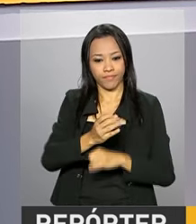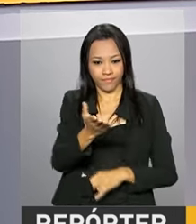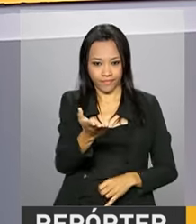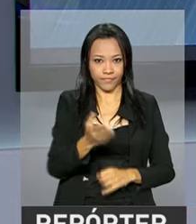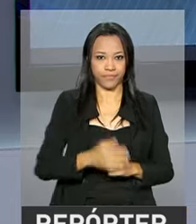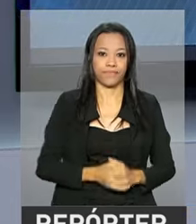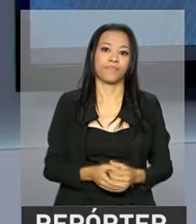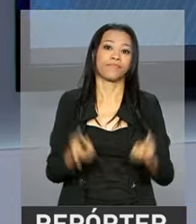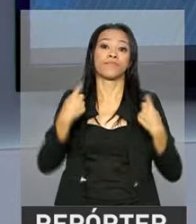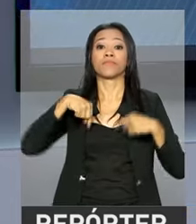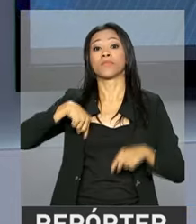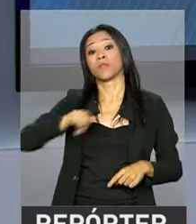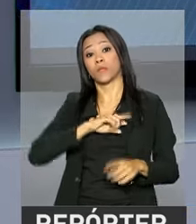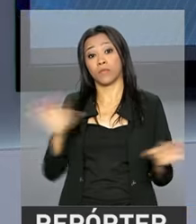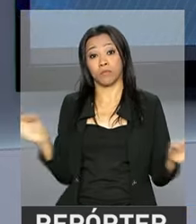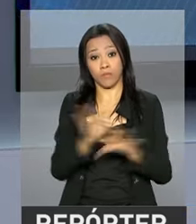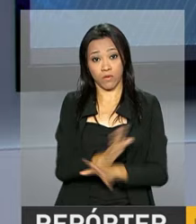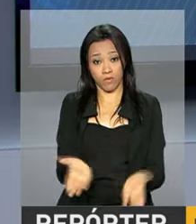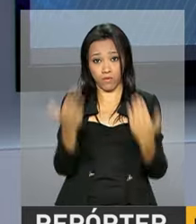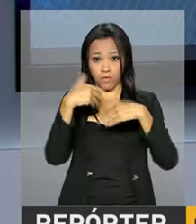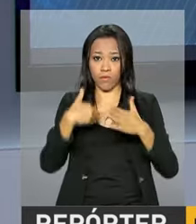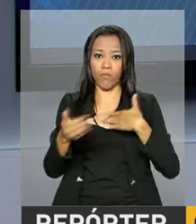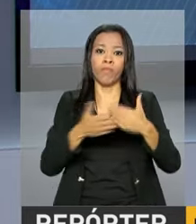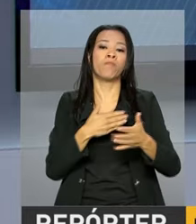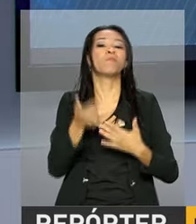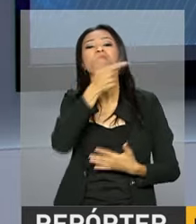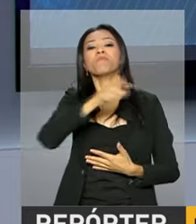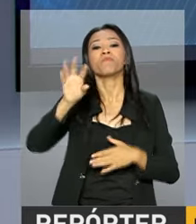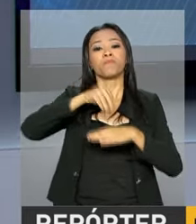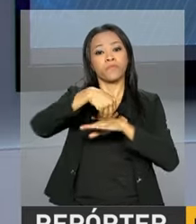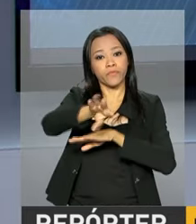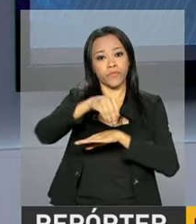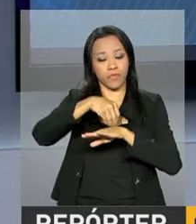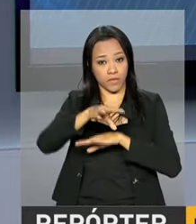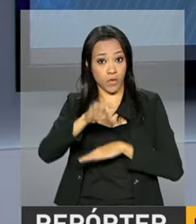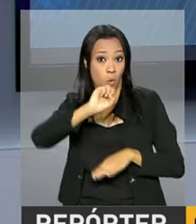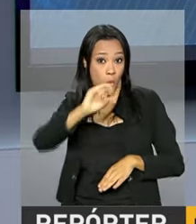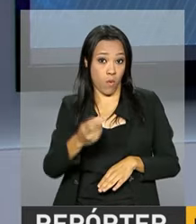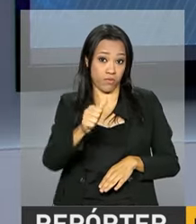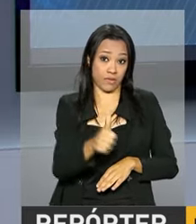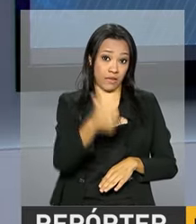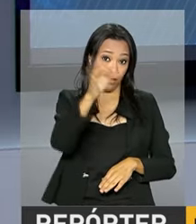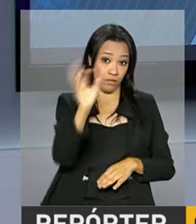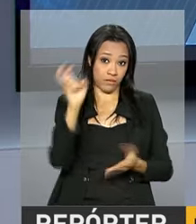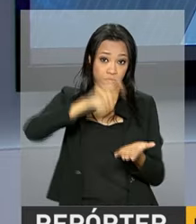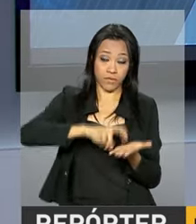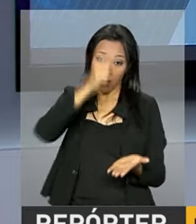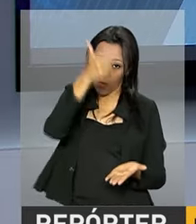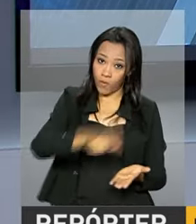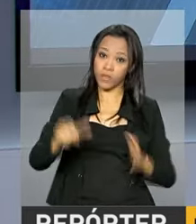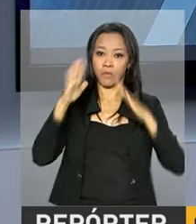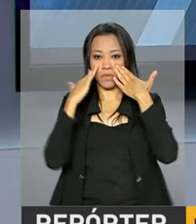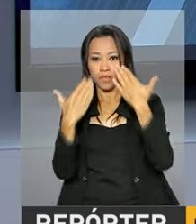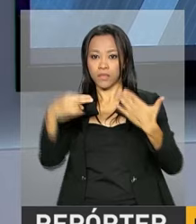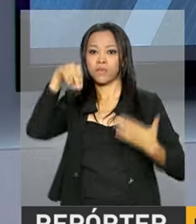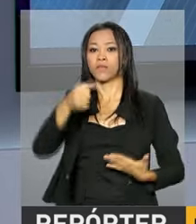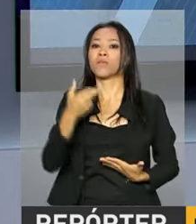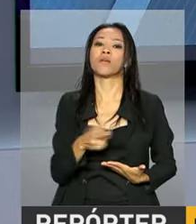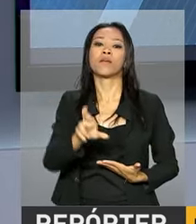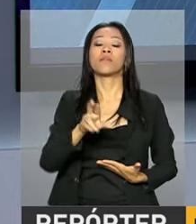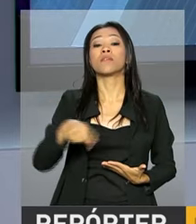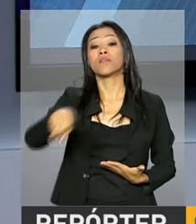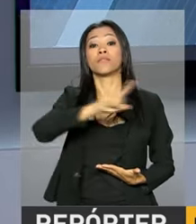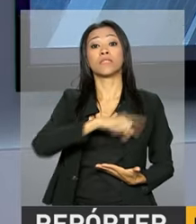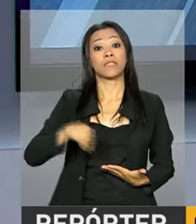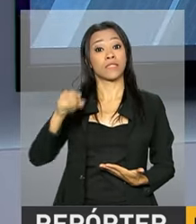melhoresreceitas.mec.gov.br. E nós ficamos por aqui, voltamos a qualquer momento com outras informações ou às 10 da manhã na próxima edição do Repórter